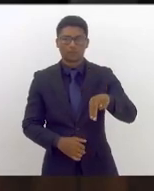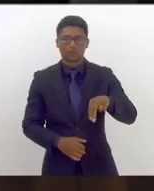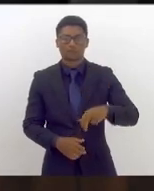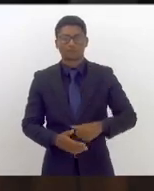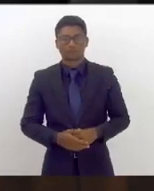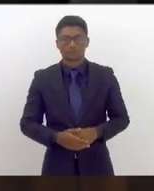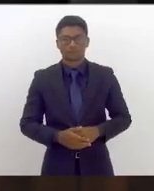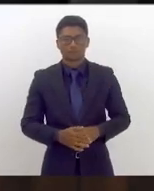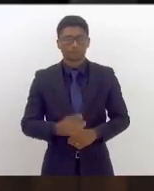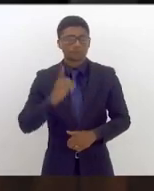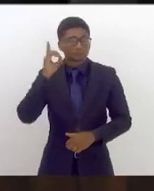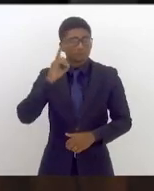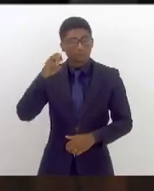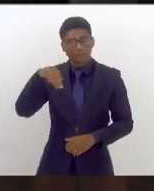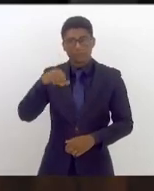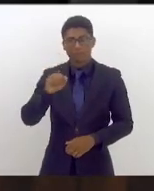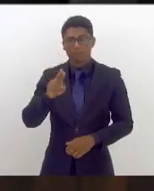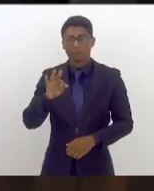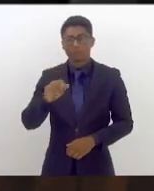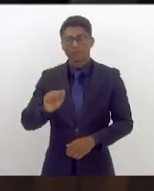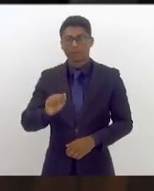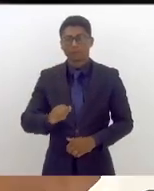Marta Rocha